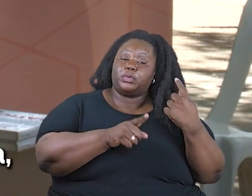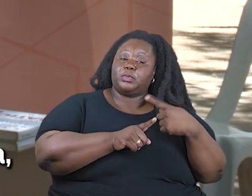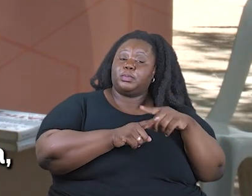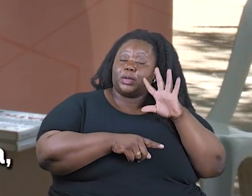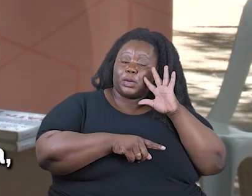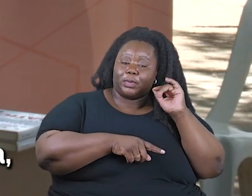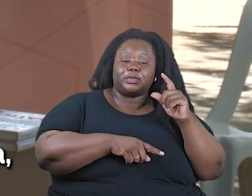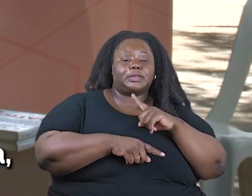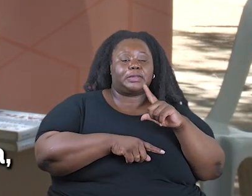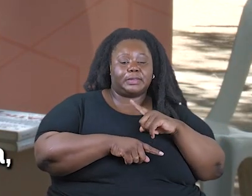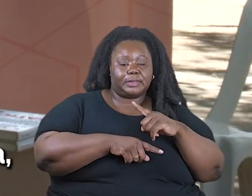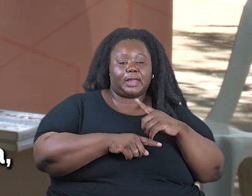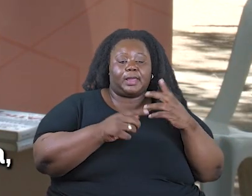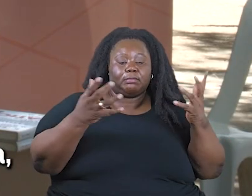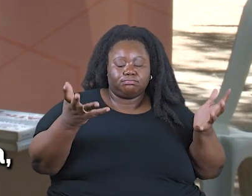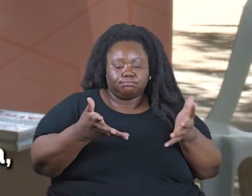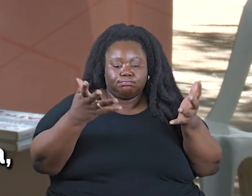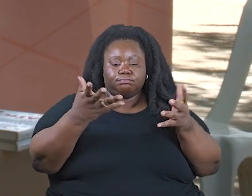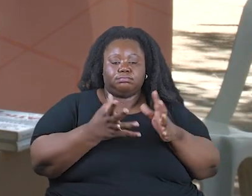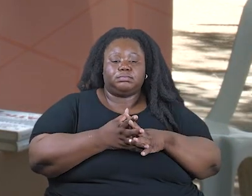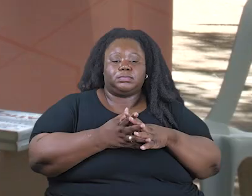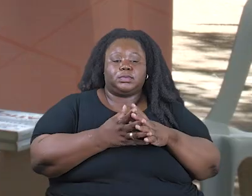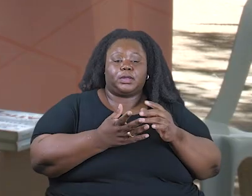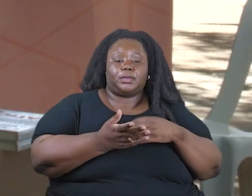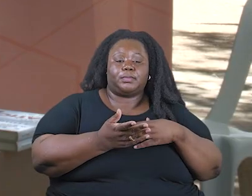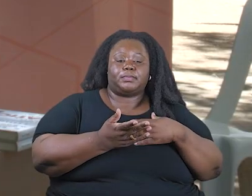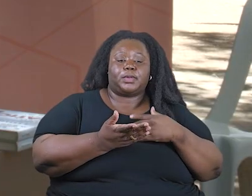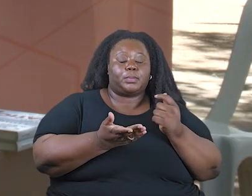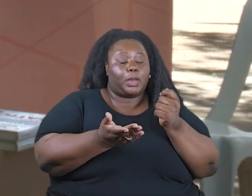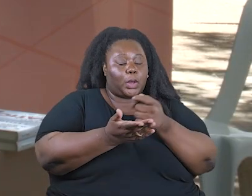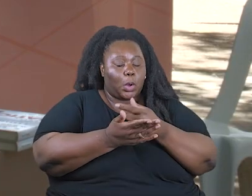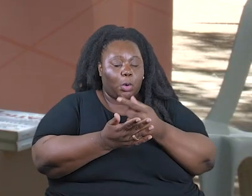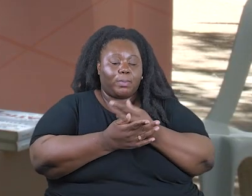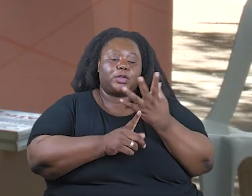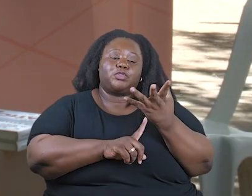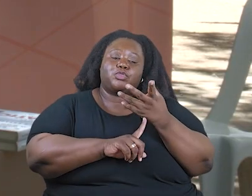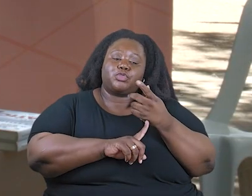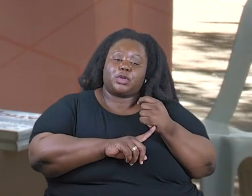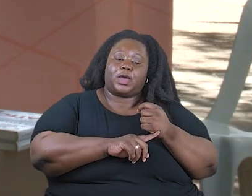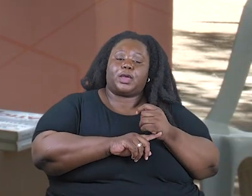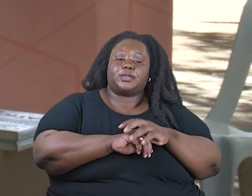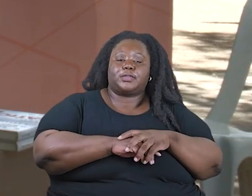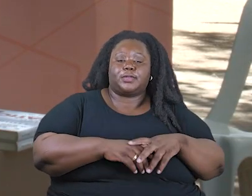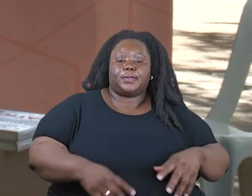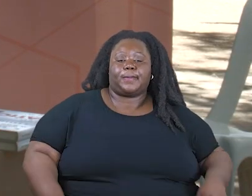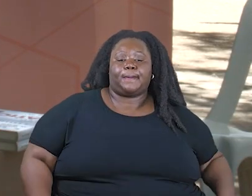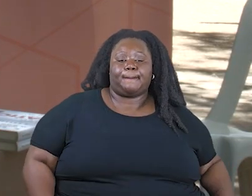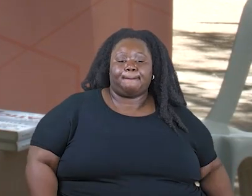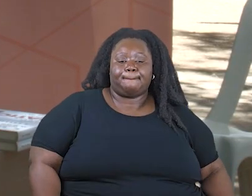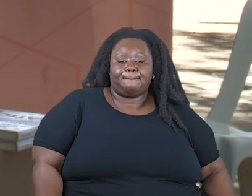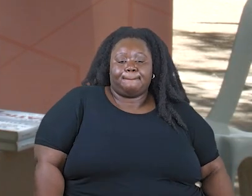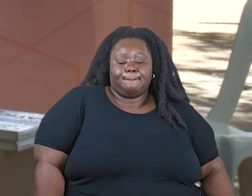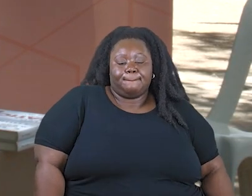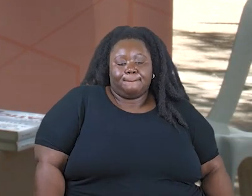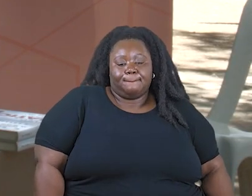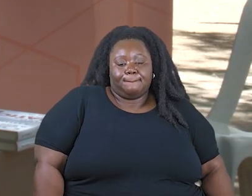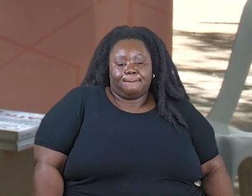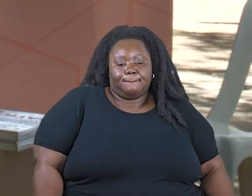Porque eu acho que aqui tem uma efervescência, um consumo de arte gráfica, arte múltipla.